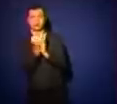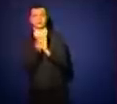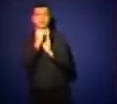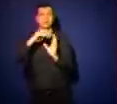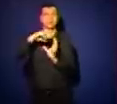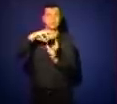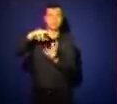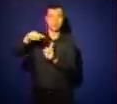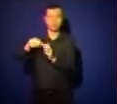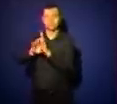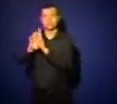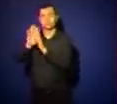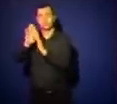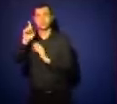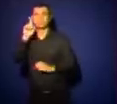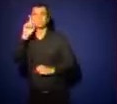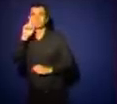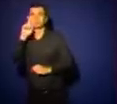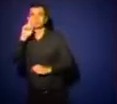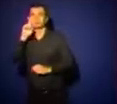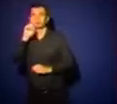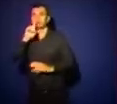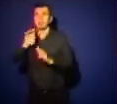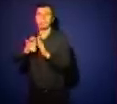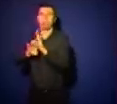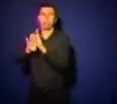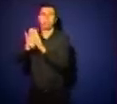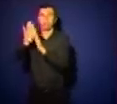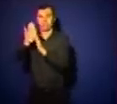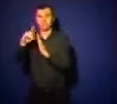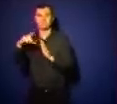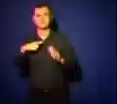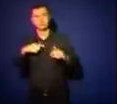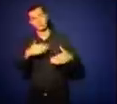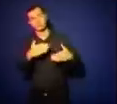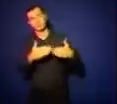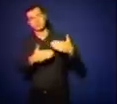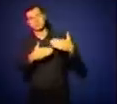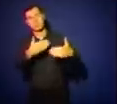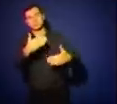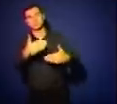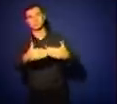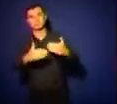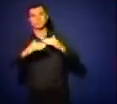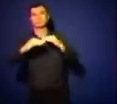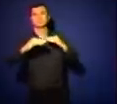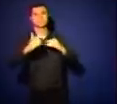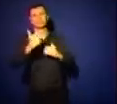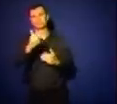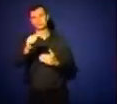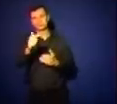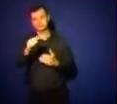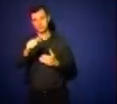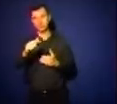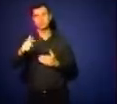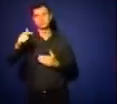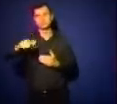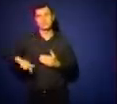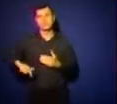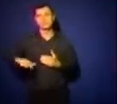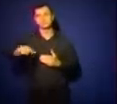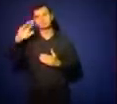como inflação dos Estados Unidos Está Alta como aquele processo de for long ele não existe mais aliado a isso você